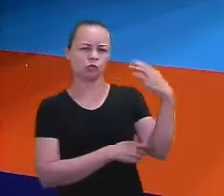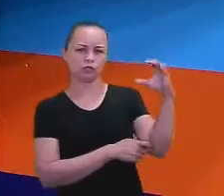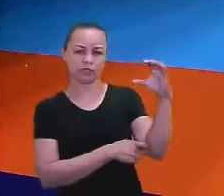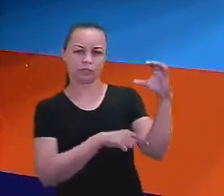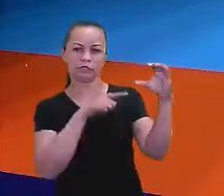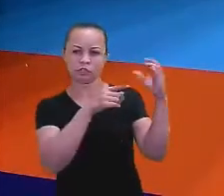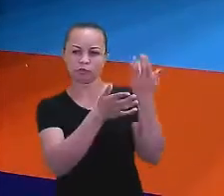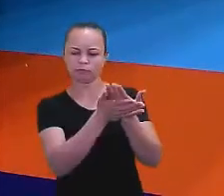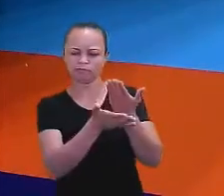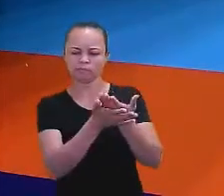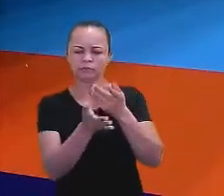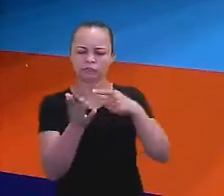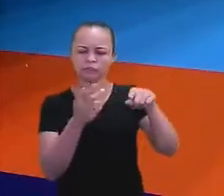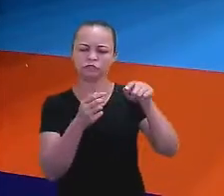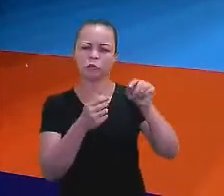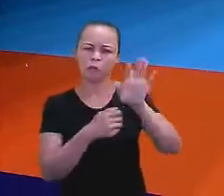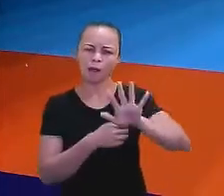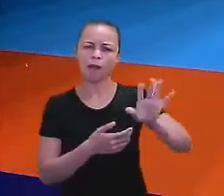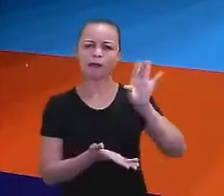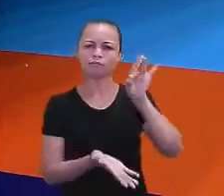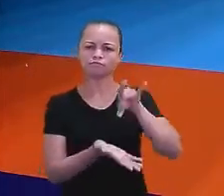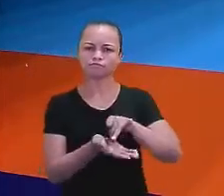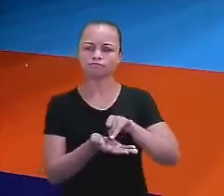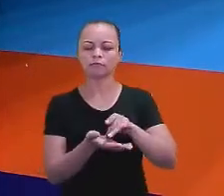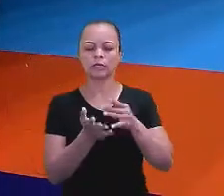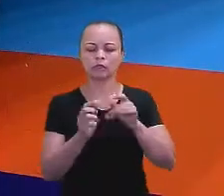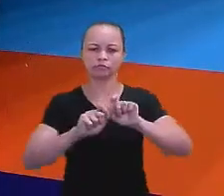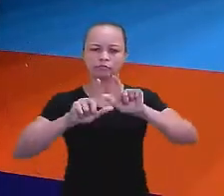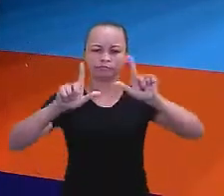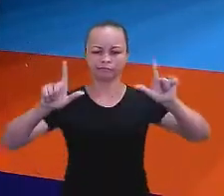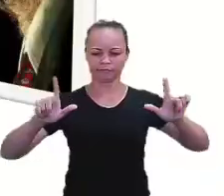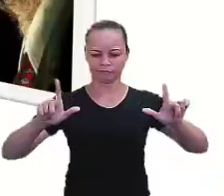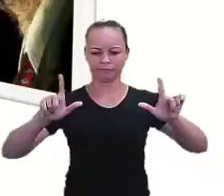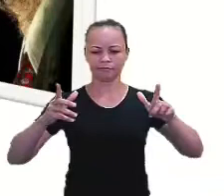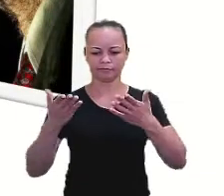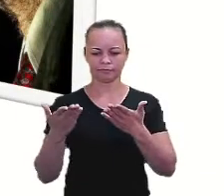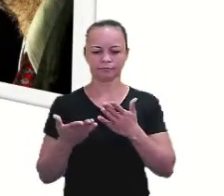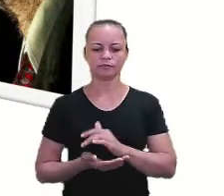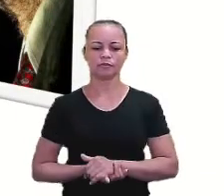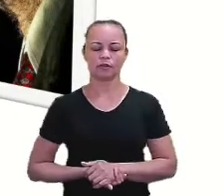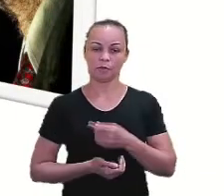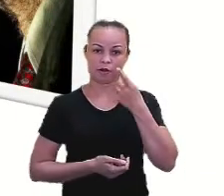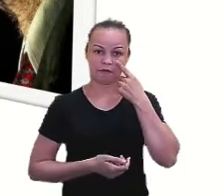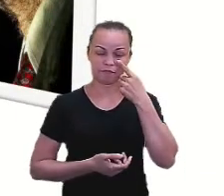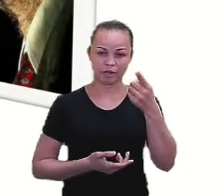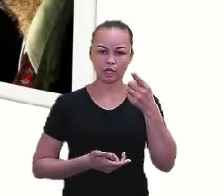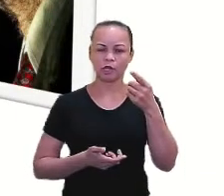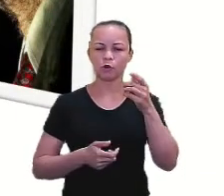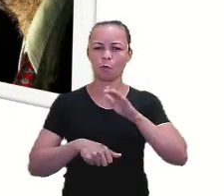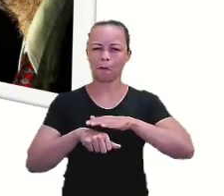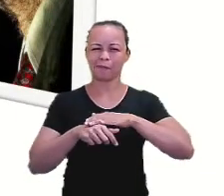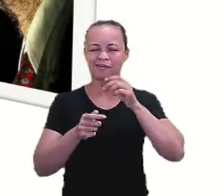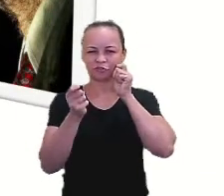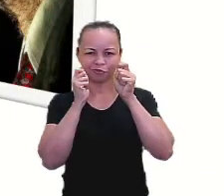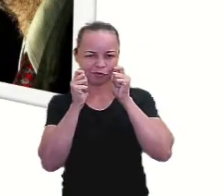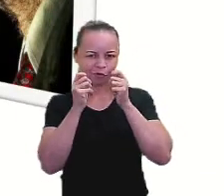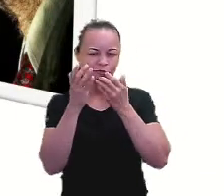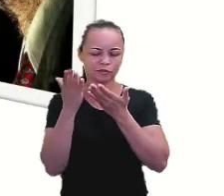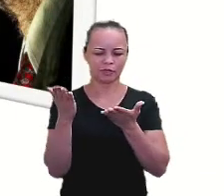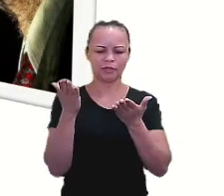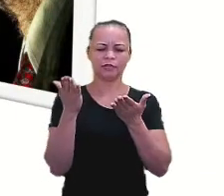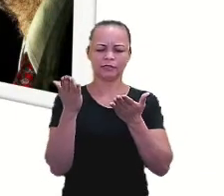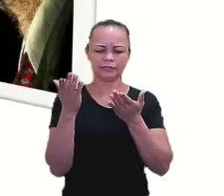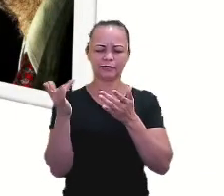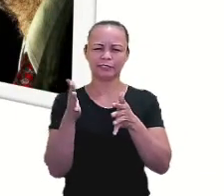isso se tornar real, tá? E aí, abre essa imagem aí, por favor, produção, para eles verem aquele momento fofo ali, quase, né,